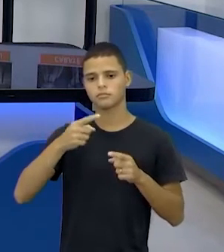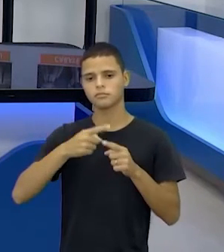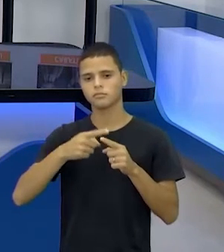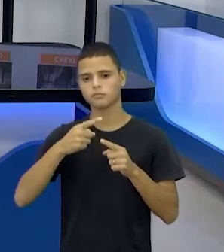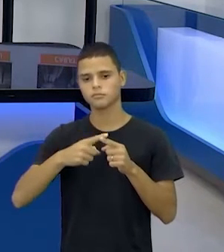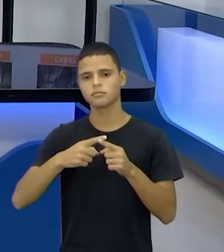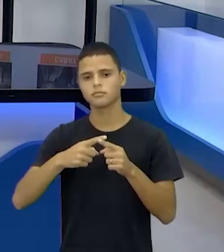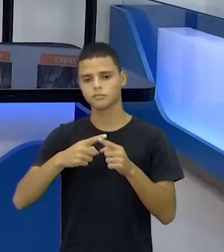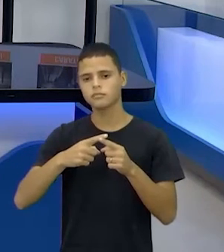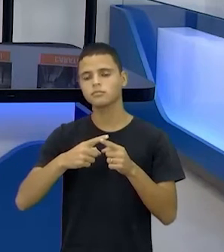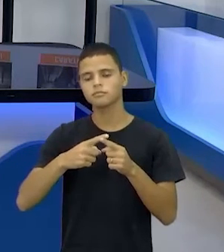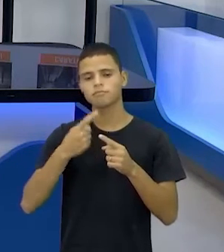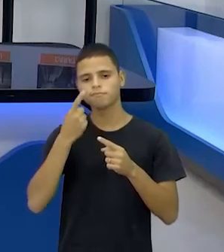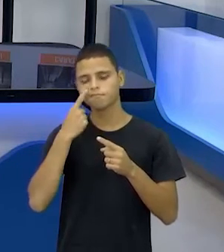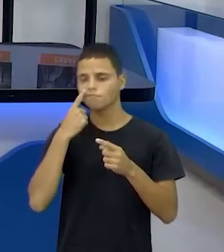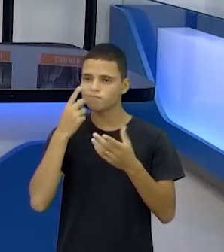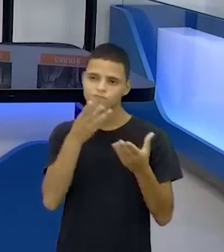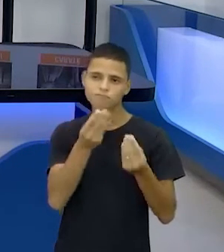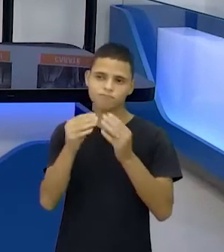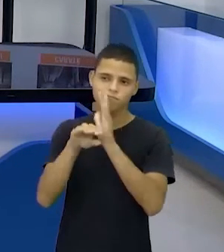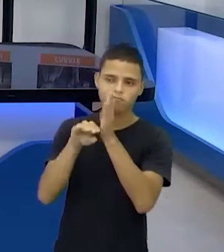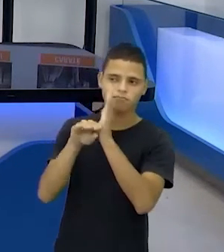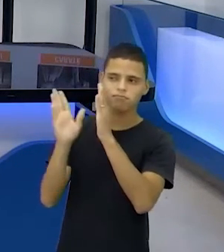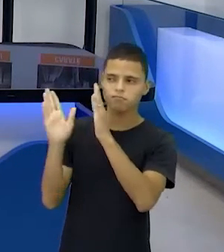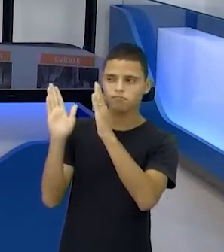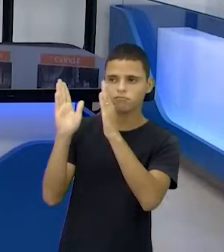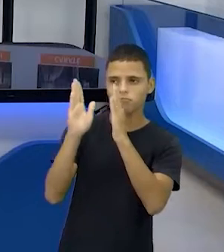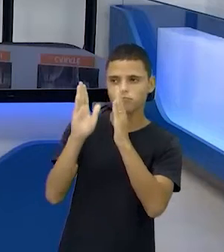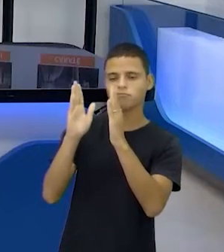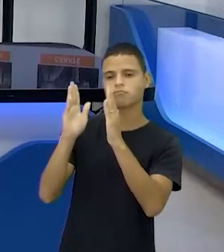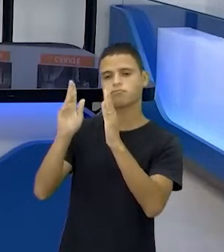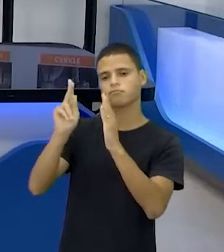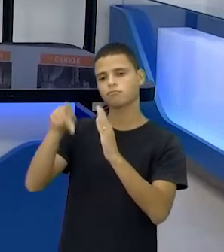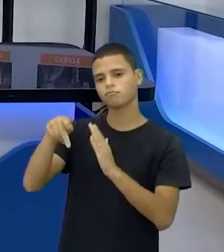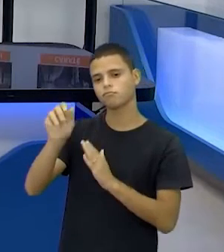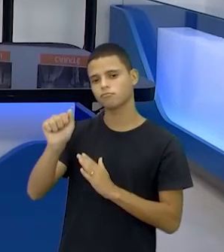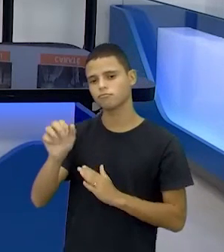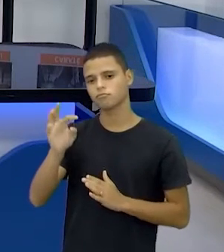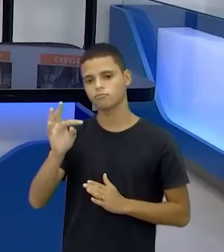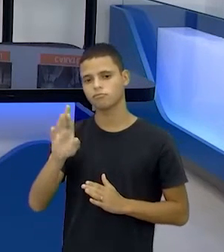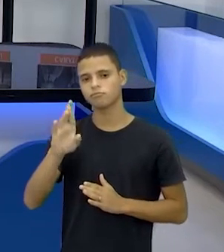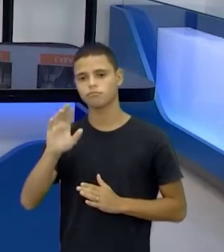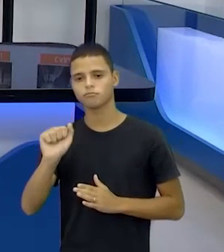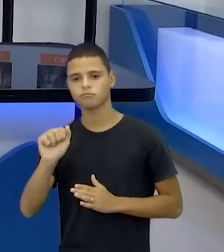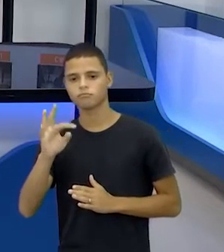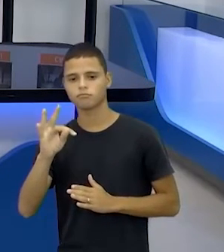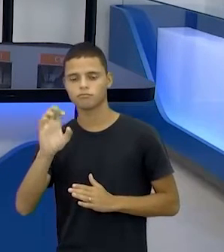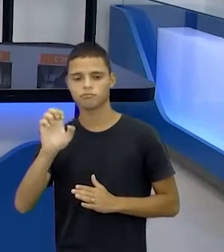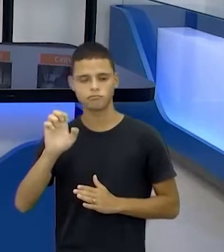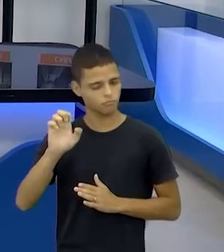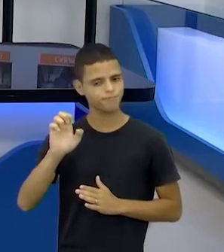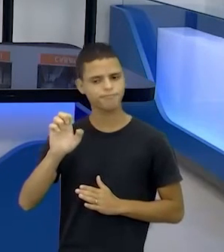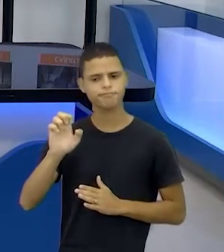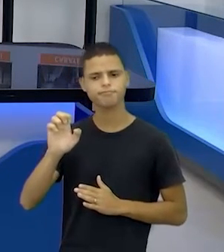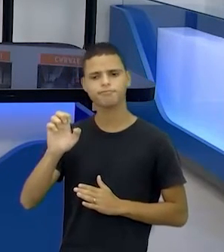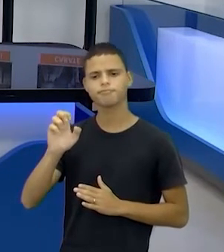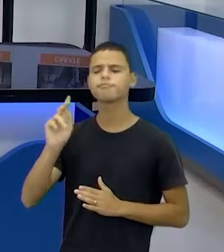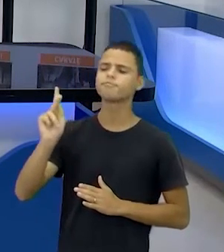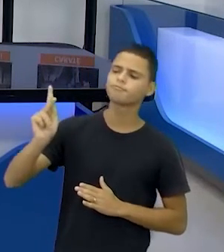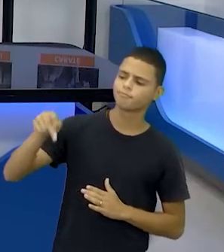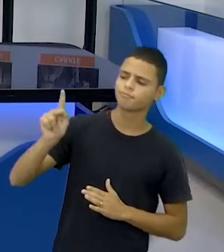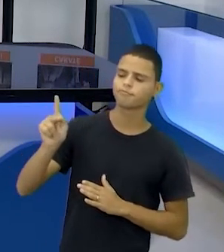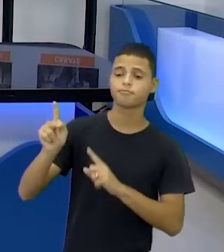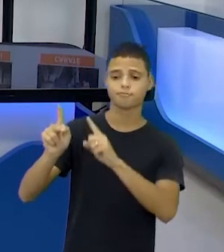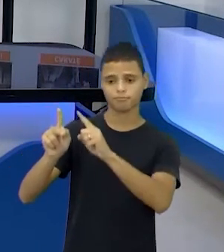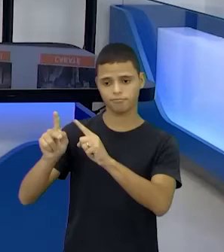Hollywood, cinema, né? É que a gente vê muito, né? É normal a gente, Karate Kid, todas essas coisas nos remetem ao K.